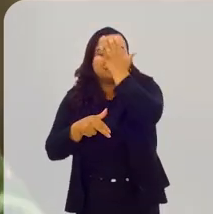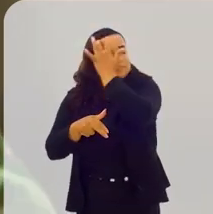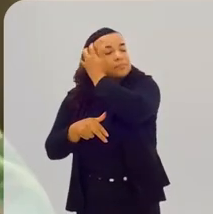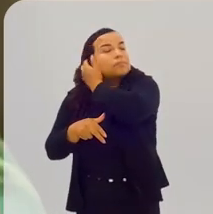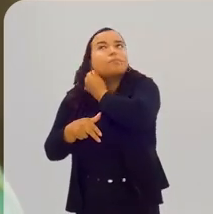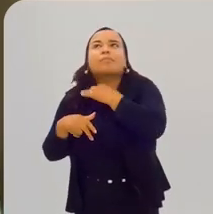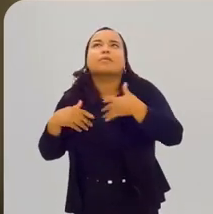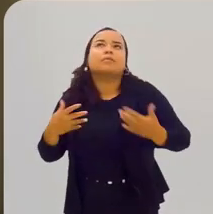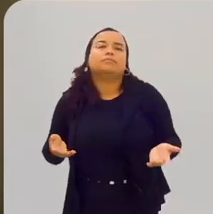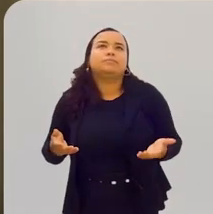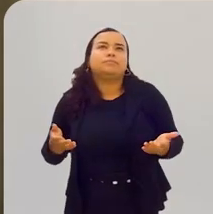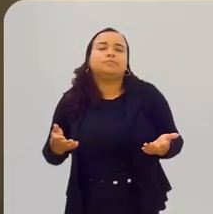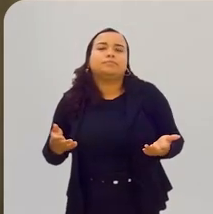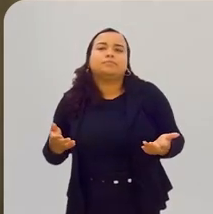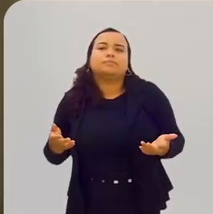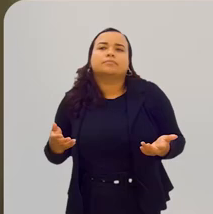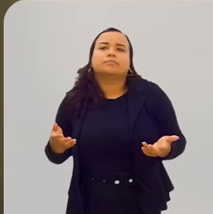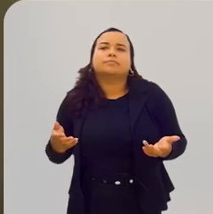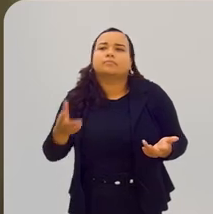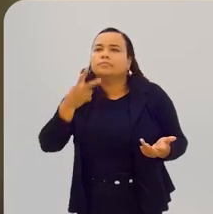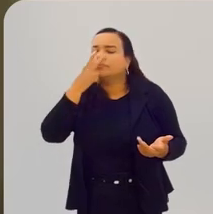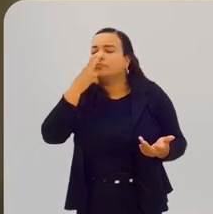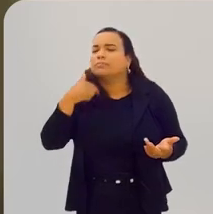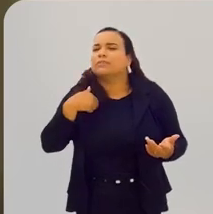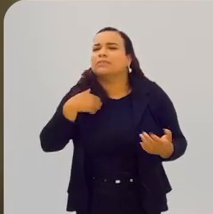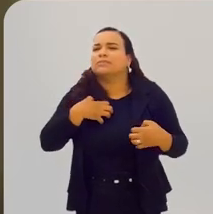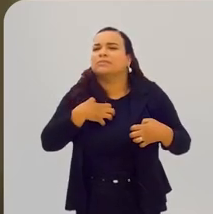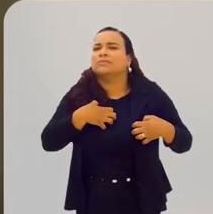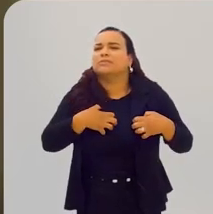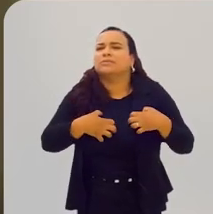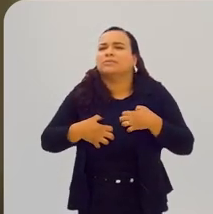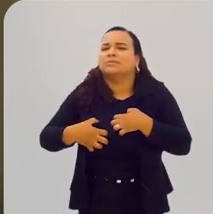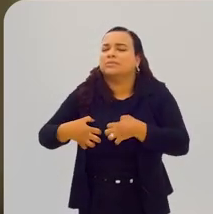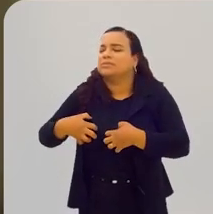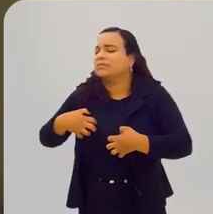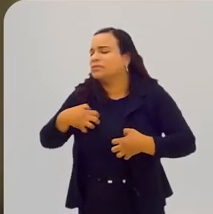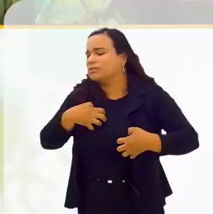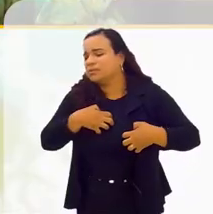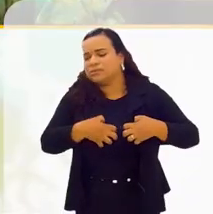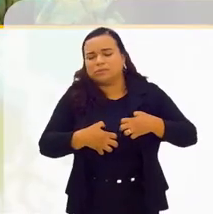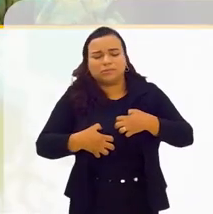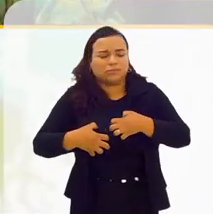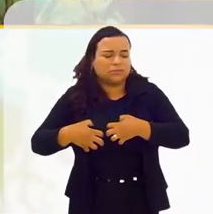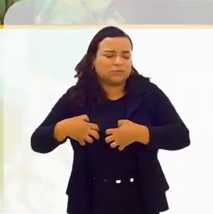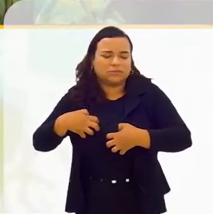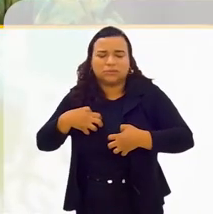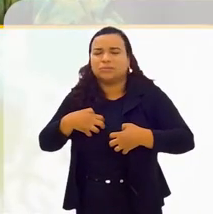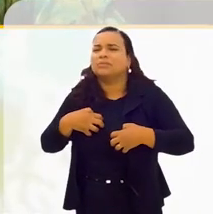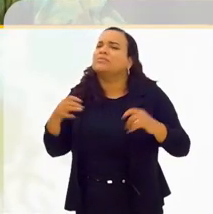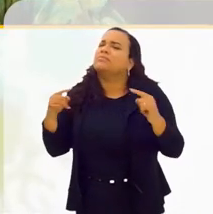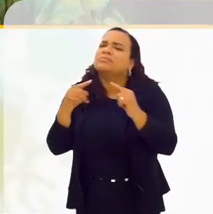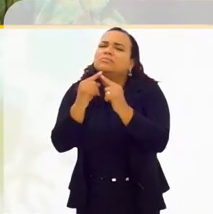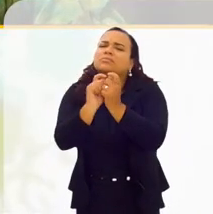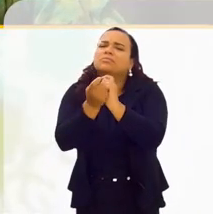então isso me deixou me deu muita dificuldade